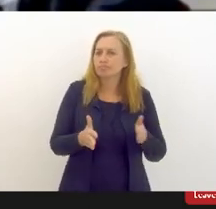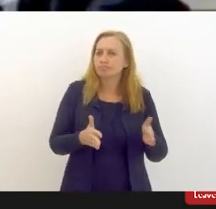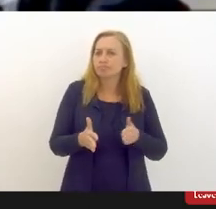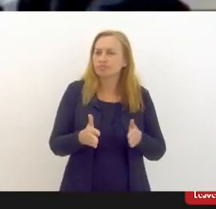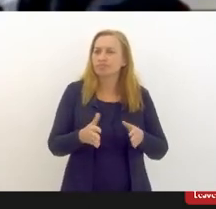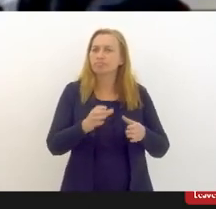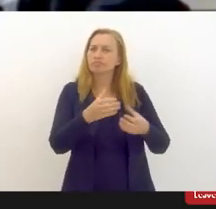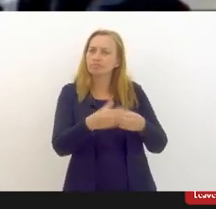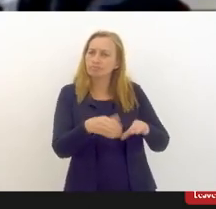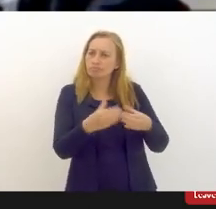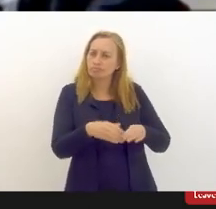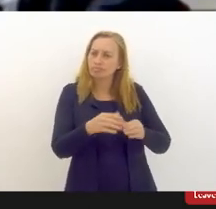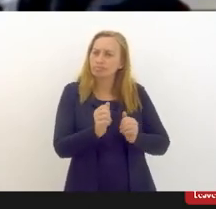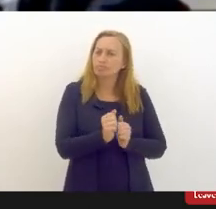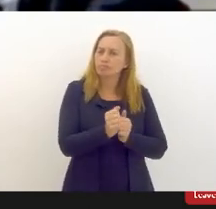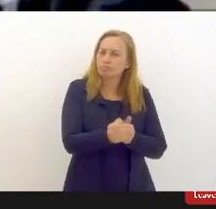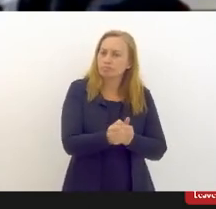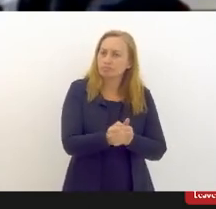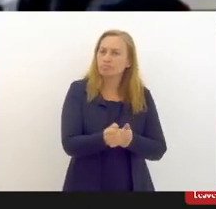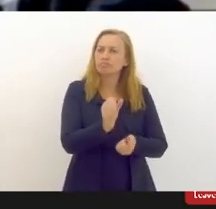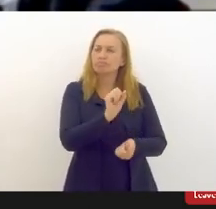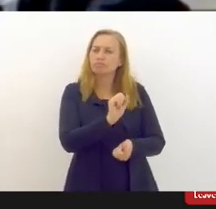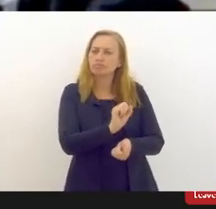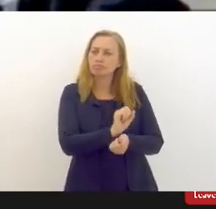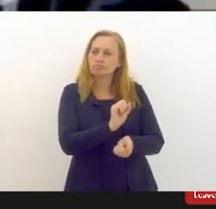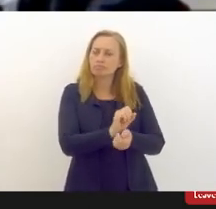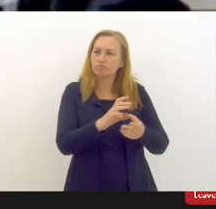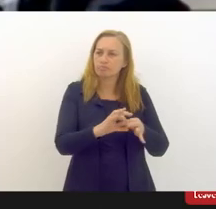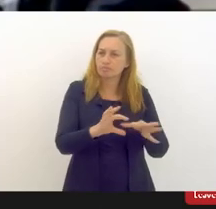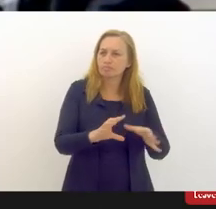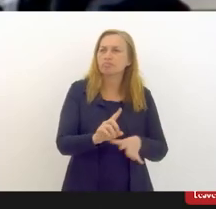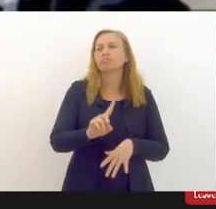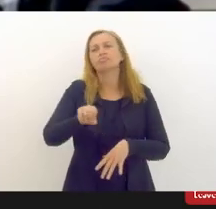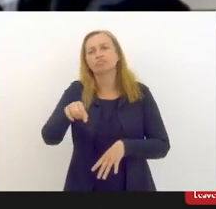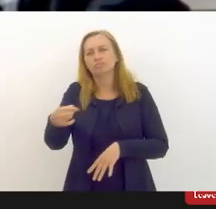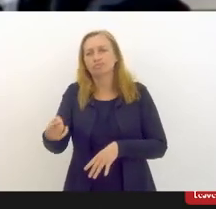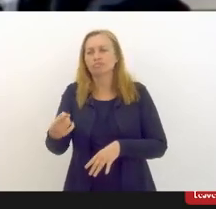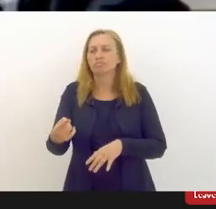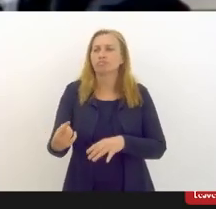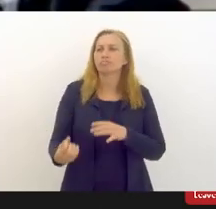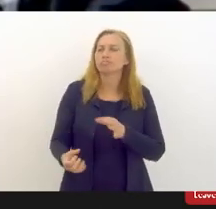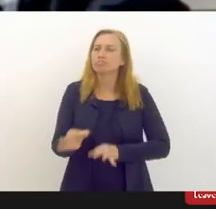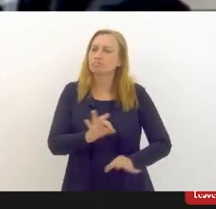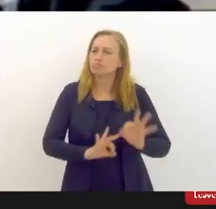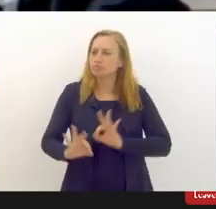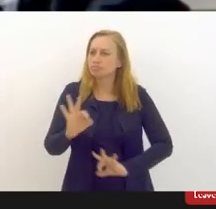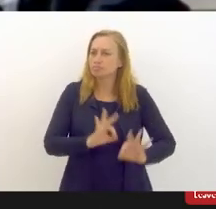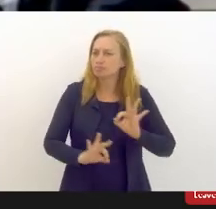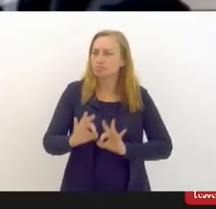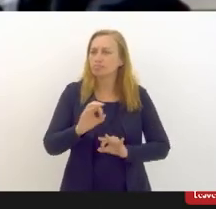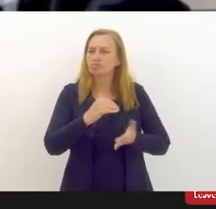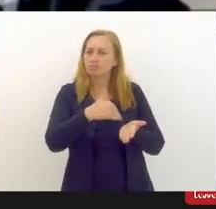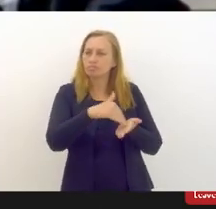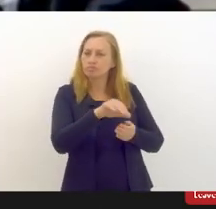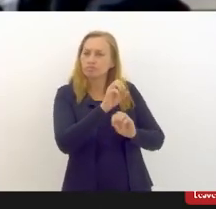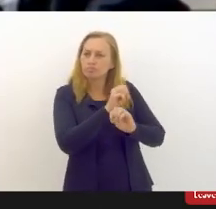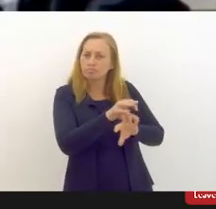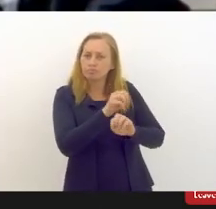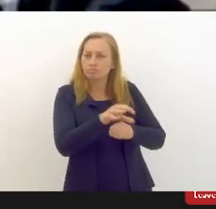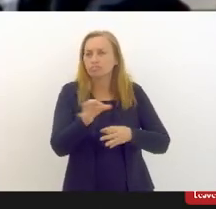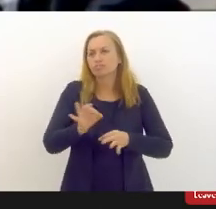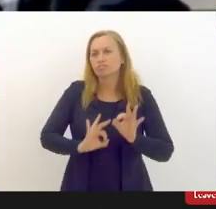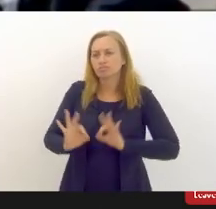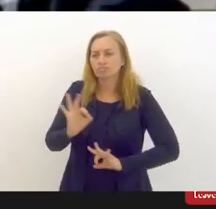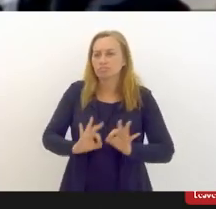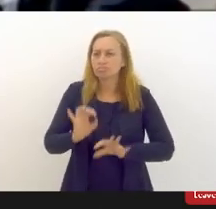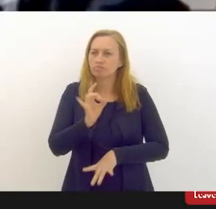em andamento, solicitação para autorização de concurso público, e uma construção, um planejamento, a SEDUC ela tem um planejamento